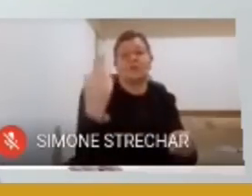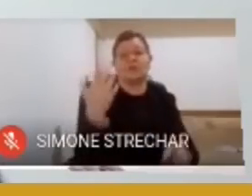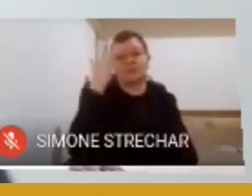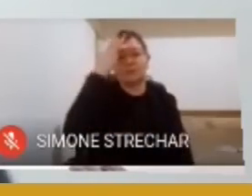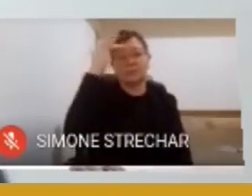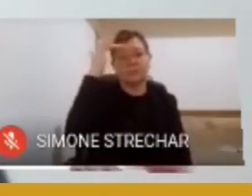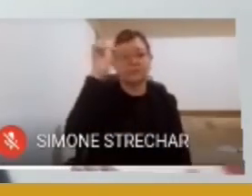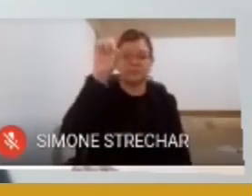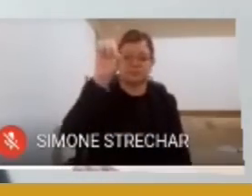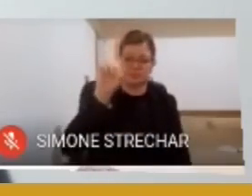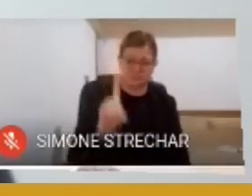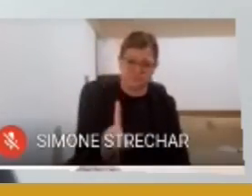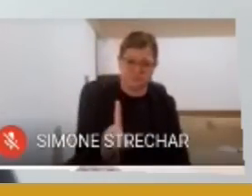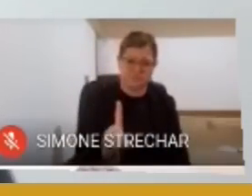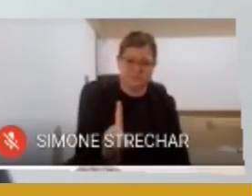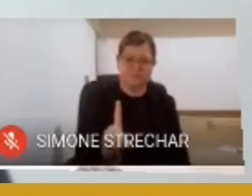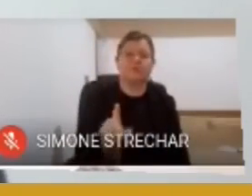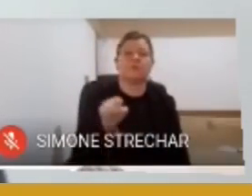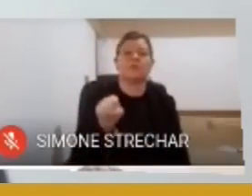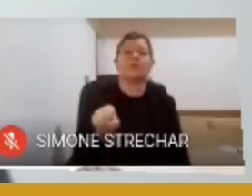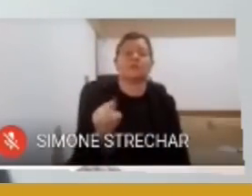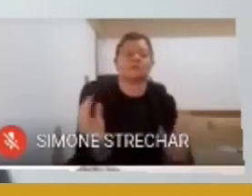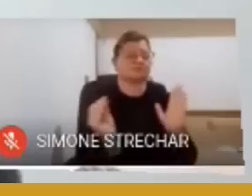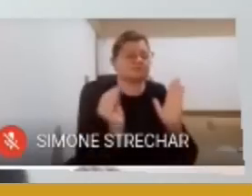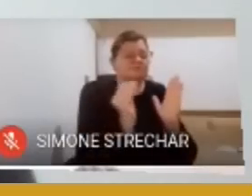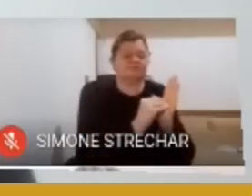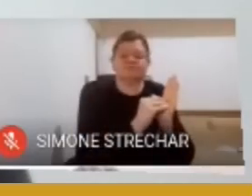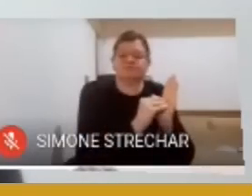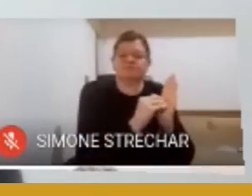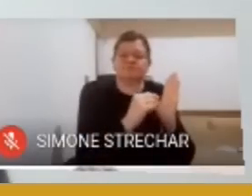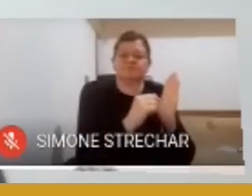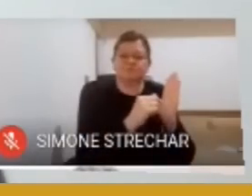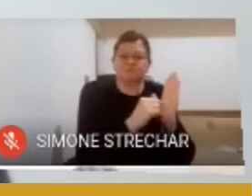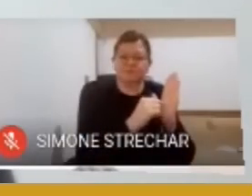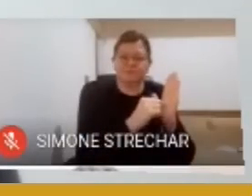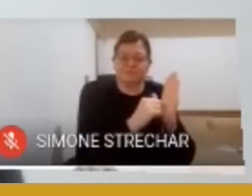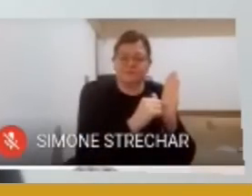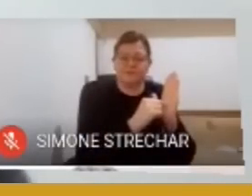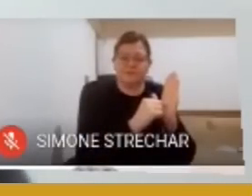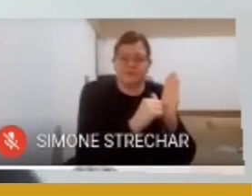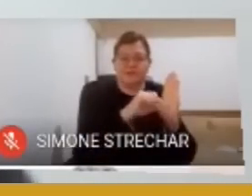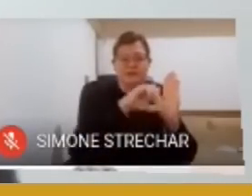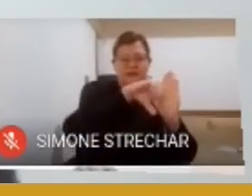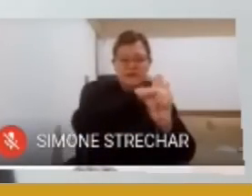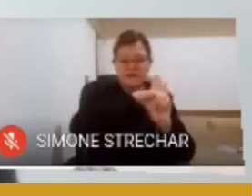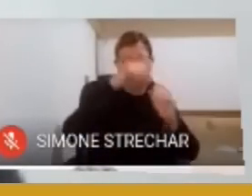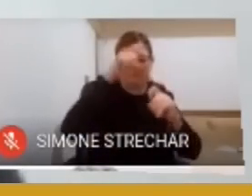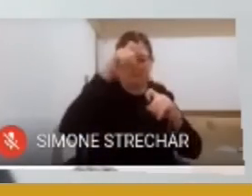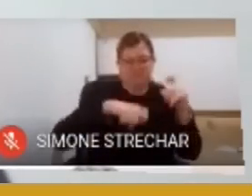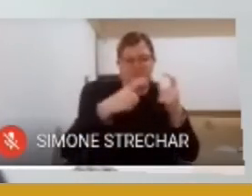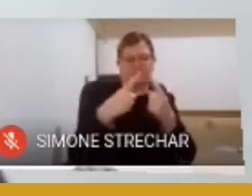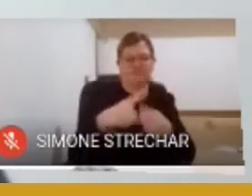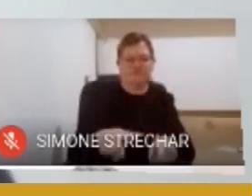contra vulnerável, ok? E aí isso está lá no artigo 217, 218, tem vários